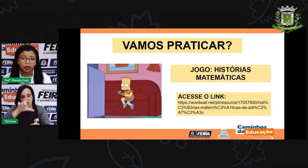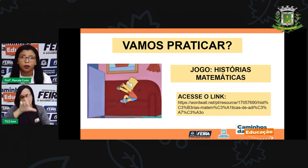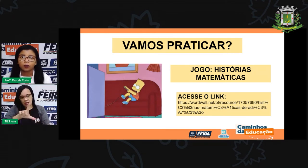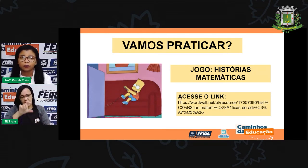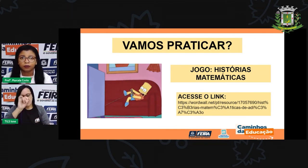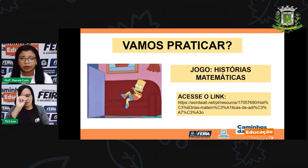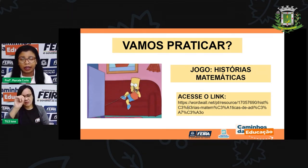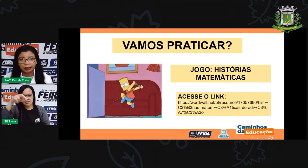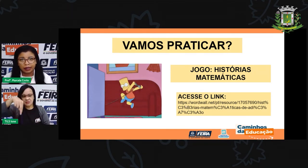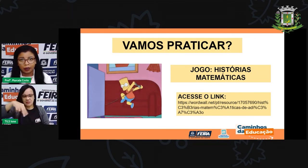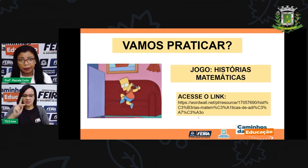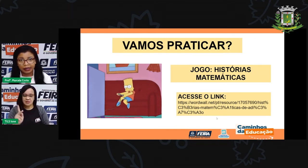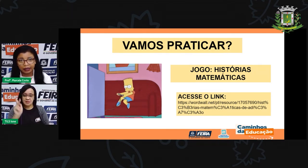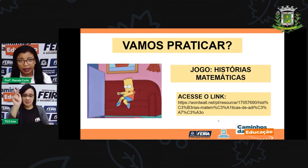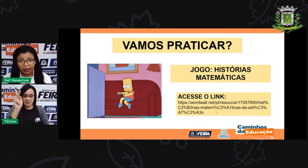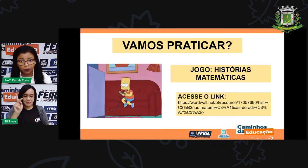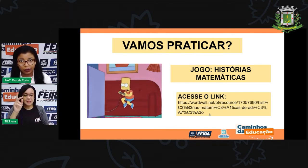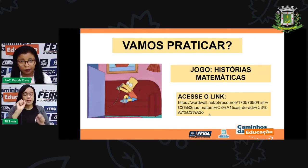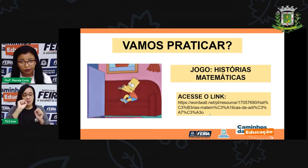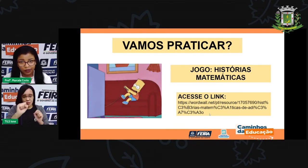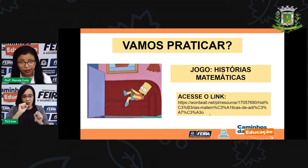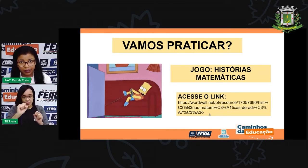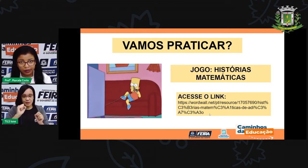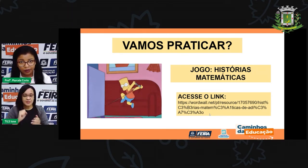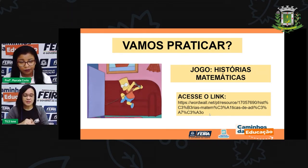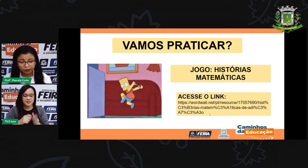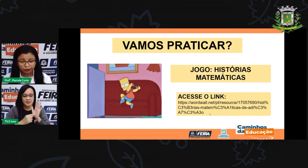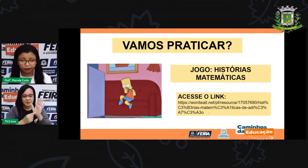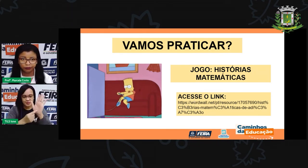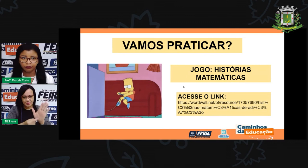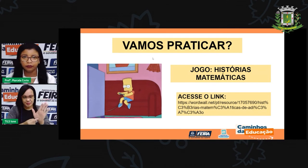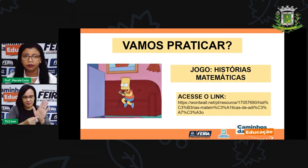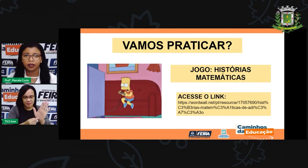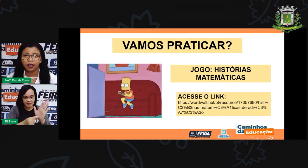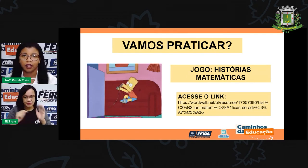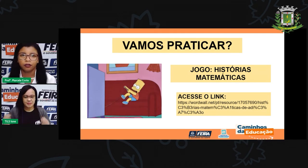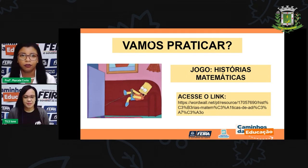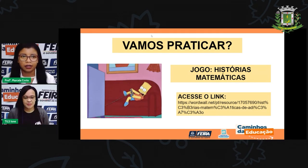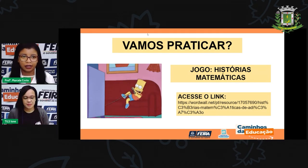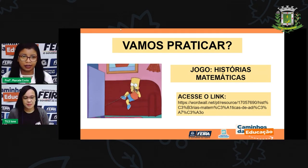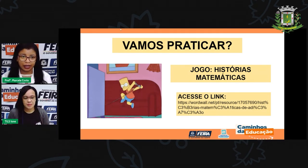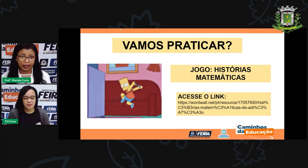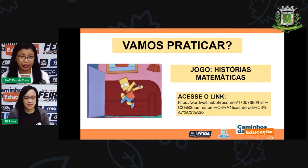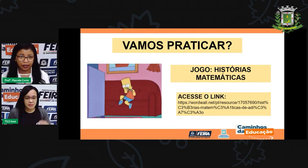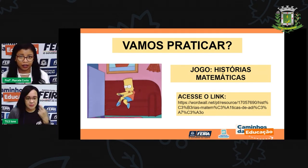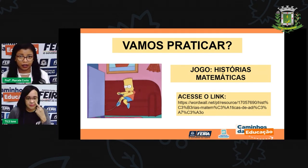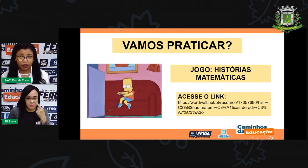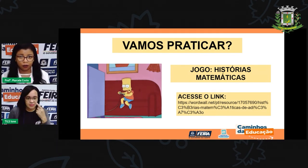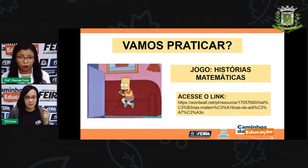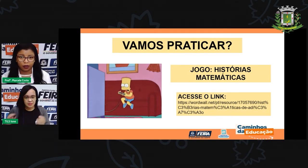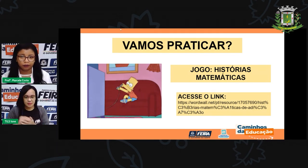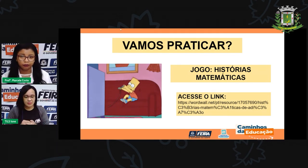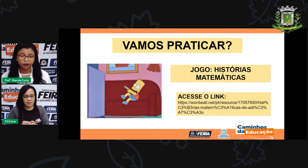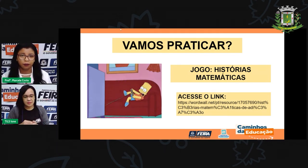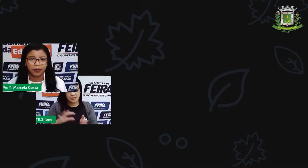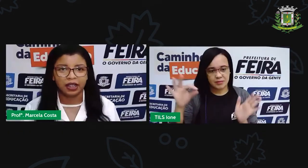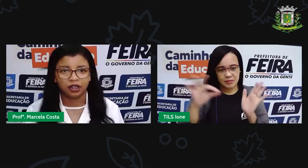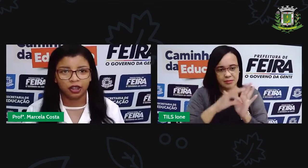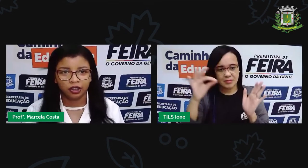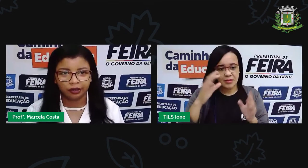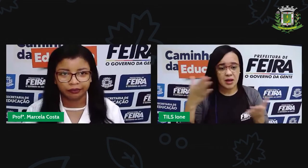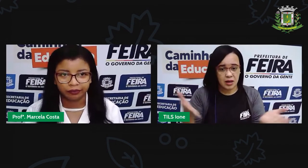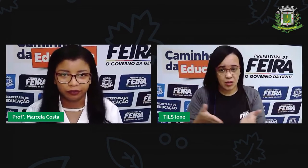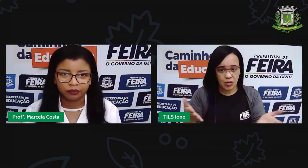acessa, está sendo apresentado aqui para vocês. Eu vou acessar ele aqui agora